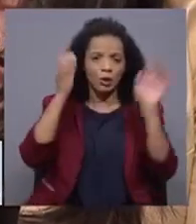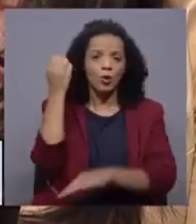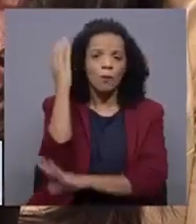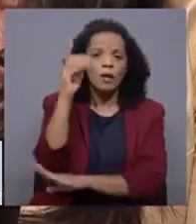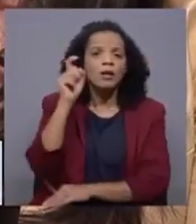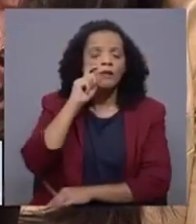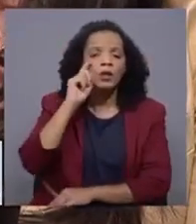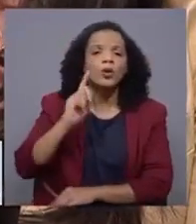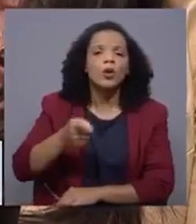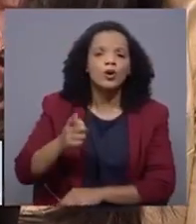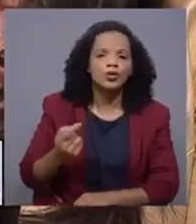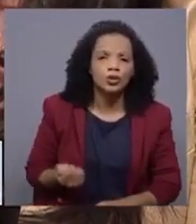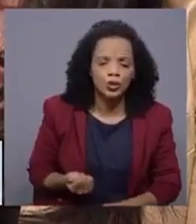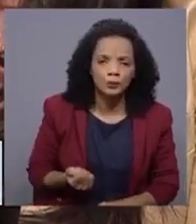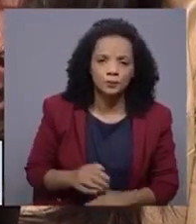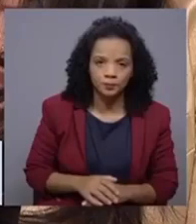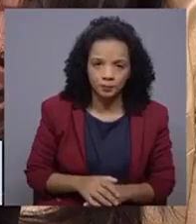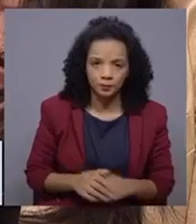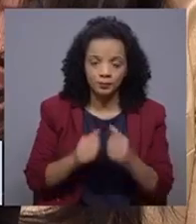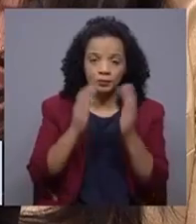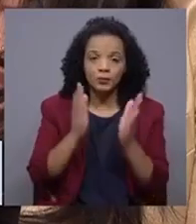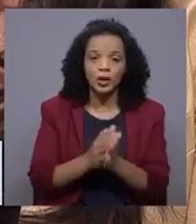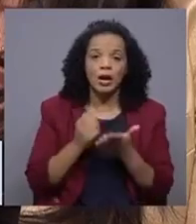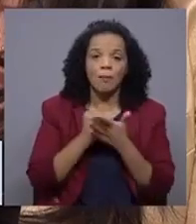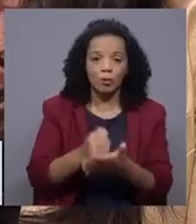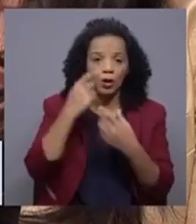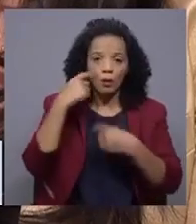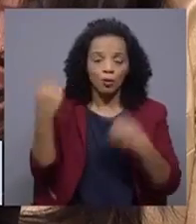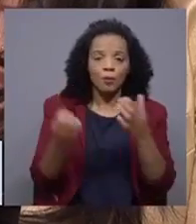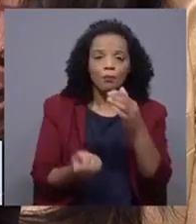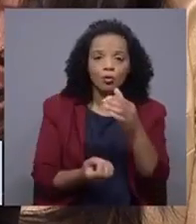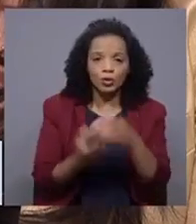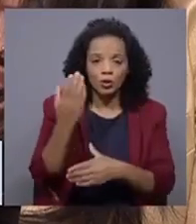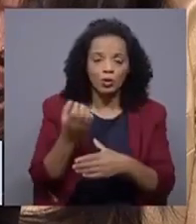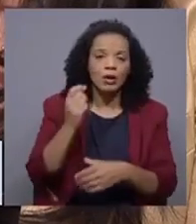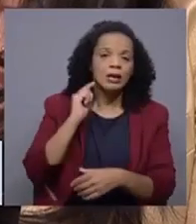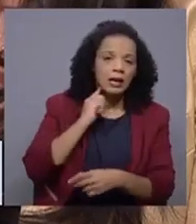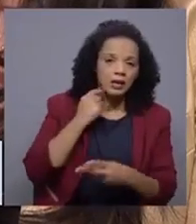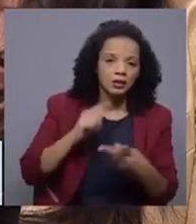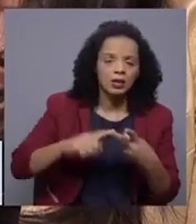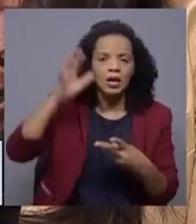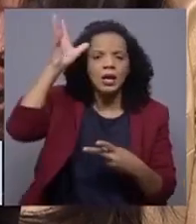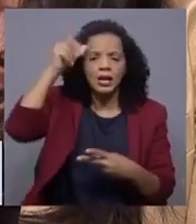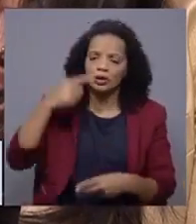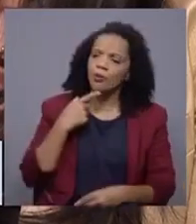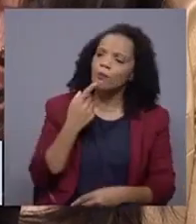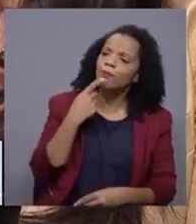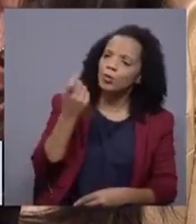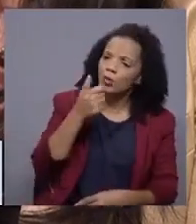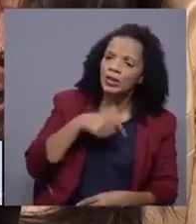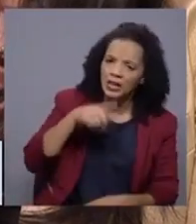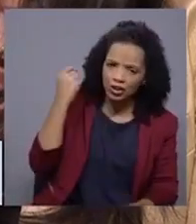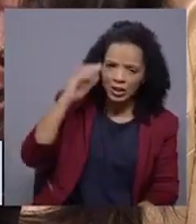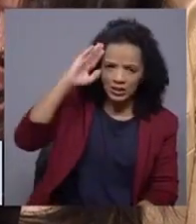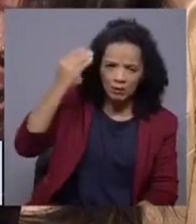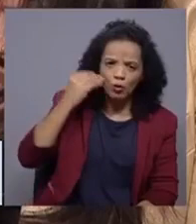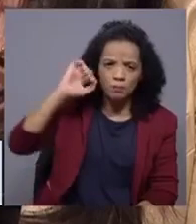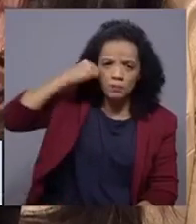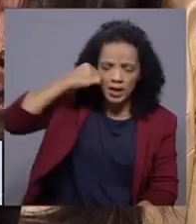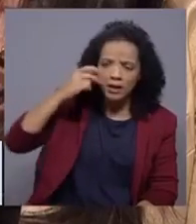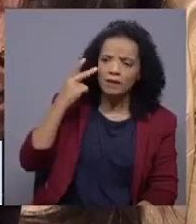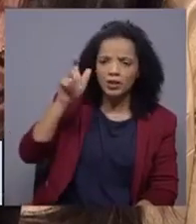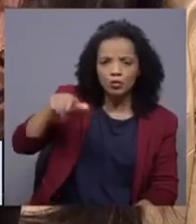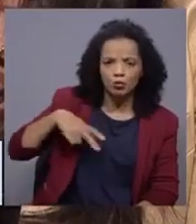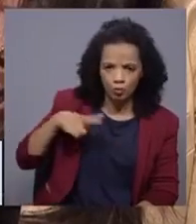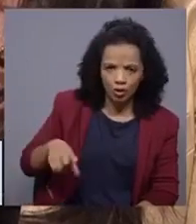defende a retirada de todos os apoios públicos à produção de carne e de leite. Eu perguntei, Inês Sousa Real, se tem noção do impacto que isto tem na